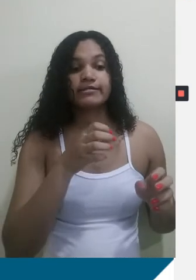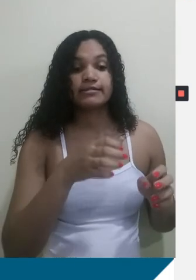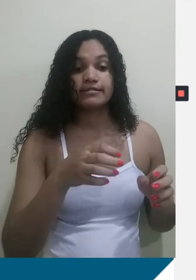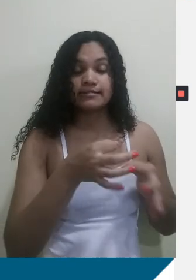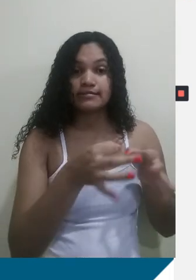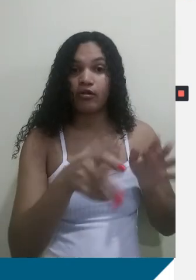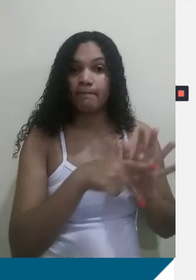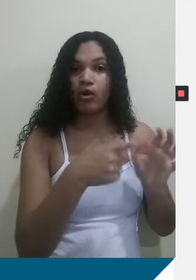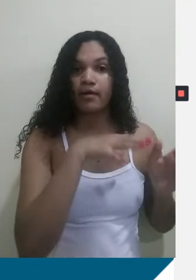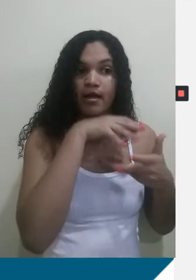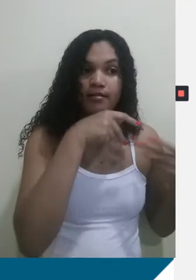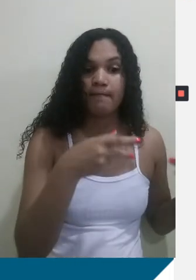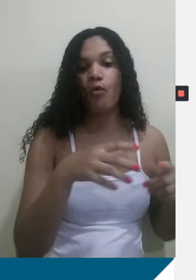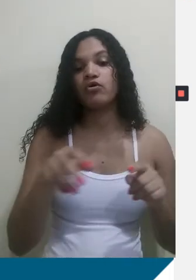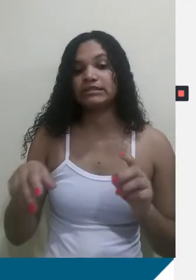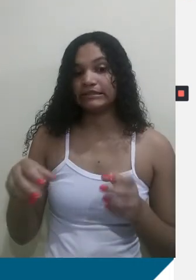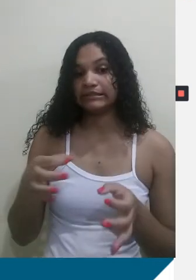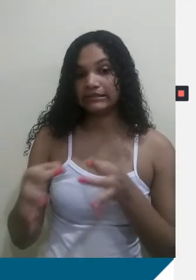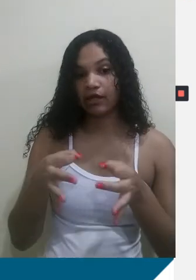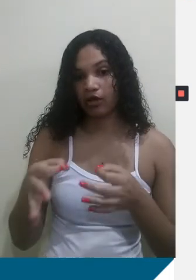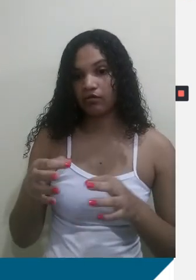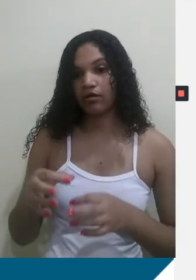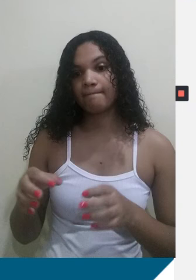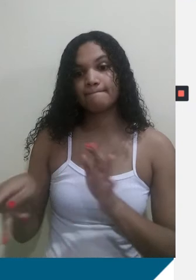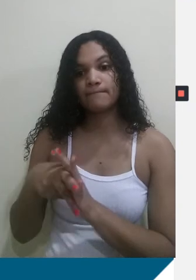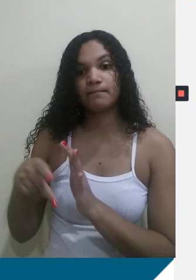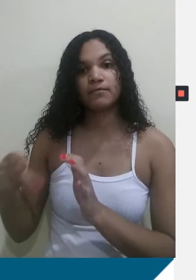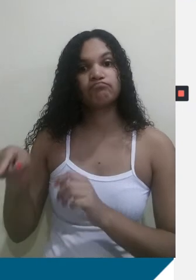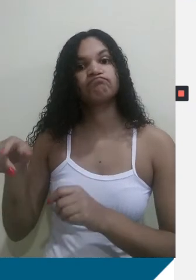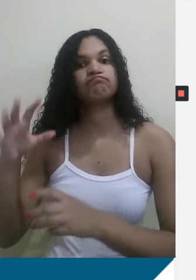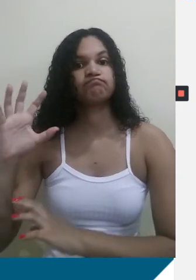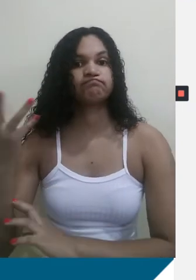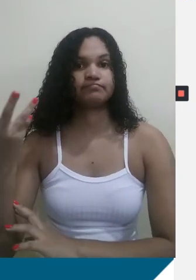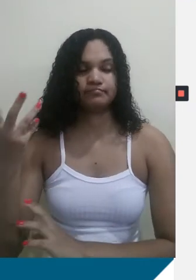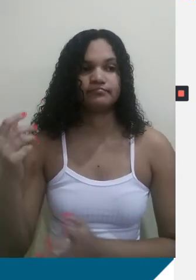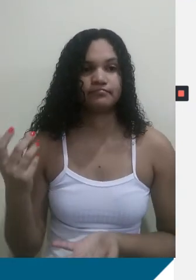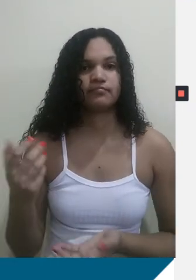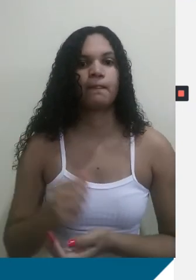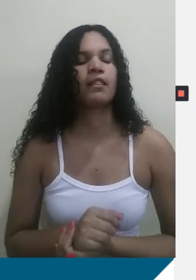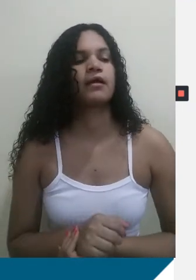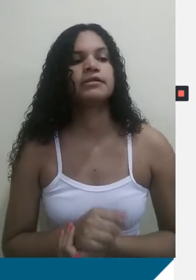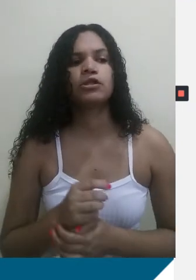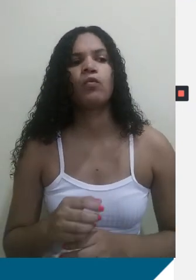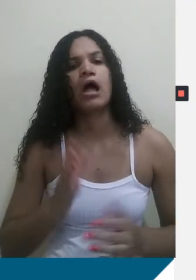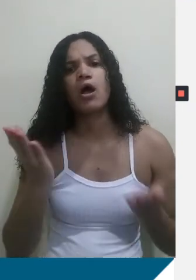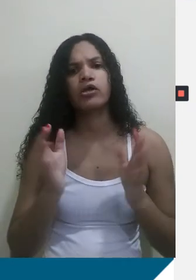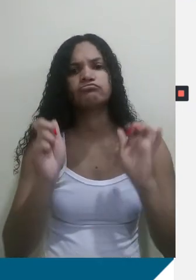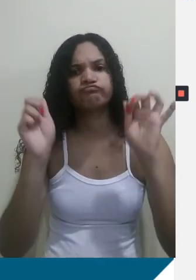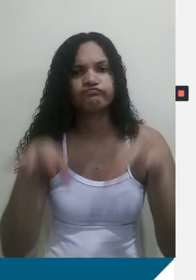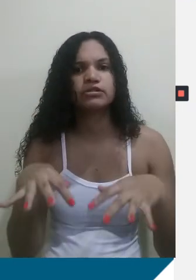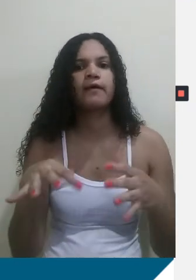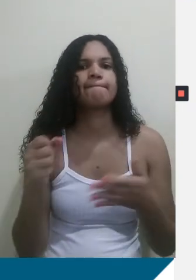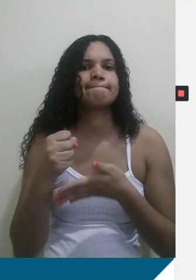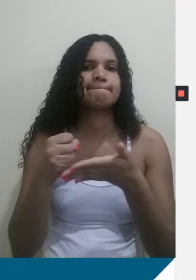eucarióticas animal e células eucarióticas vegetais. Com isso, nós fechamos essa base